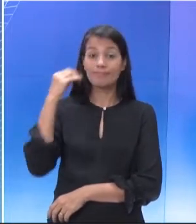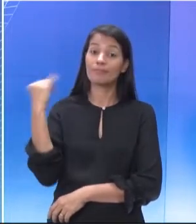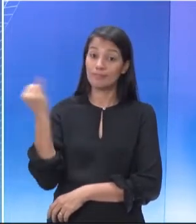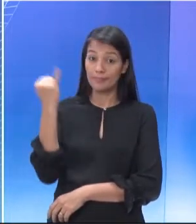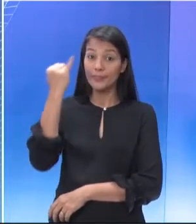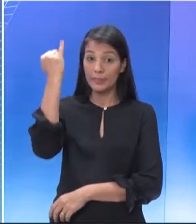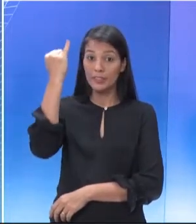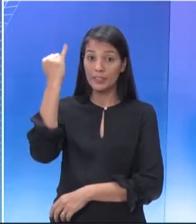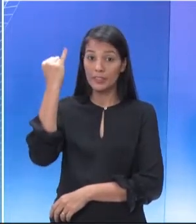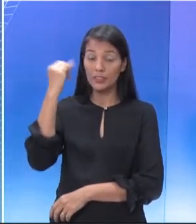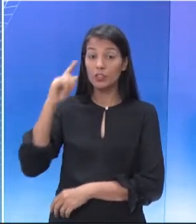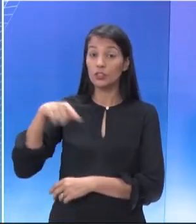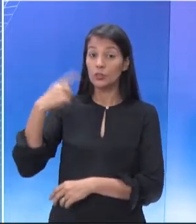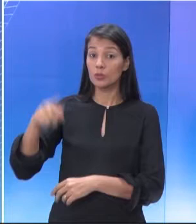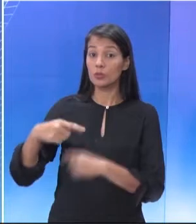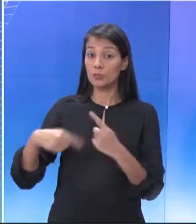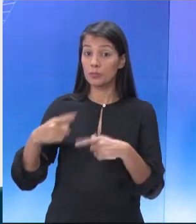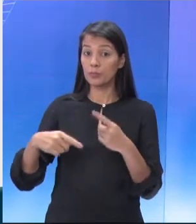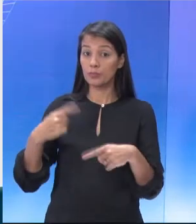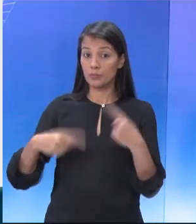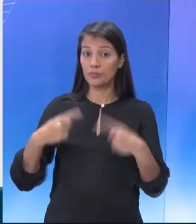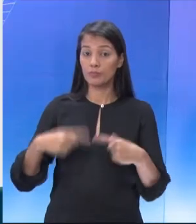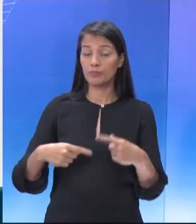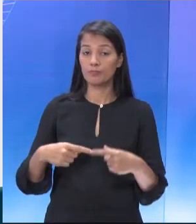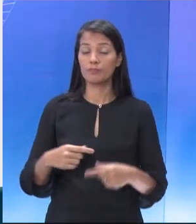sobre isso, ok?